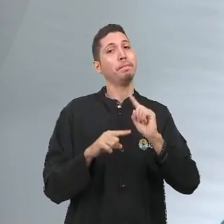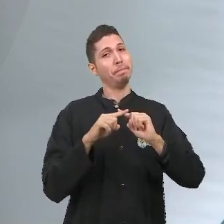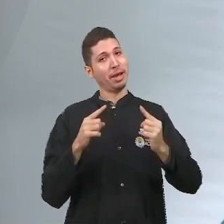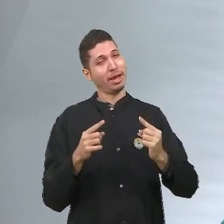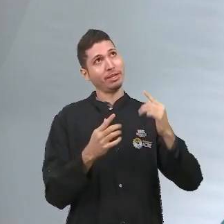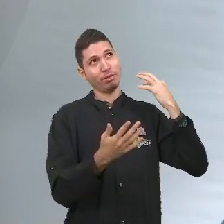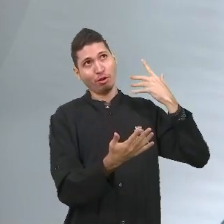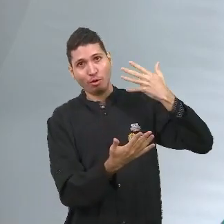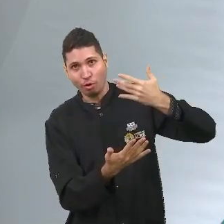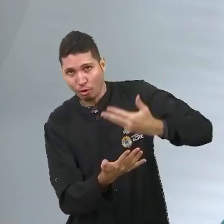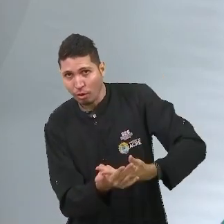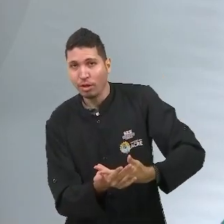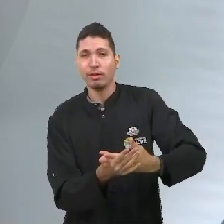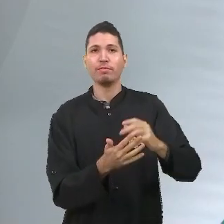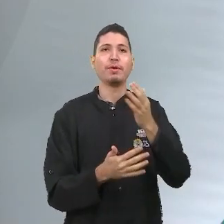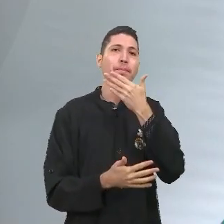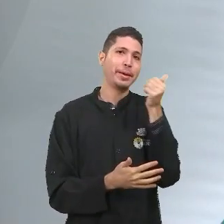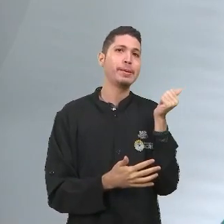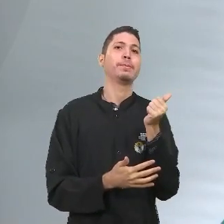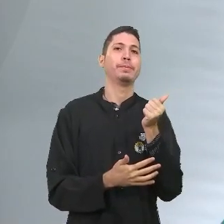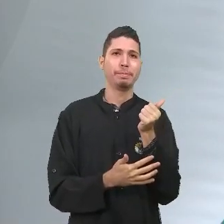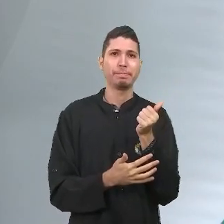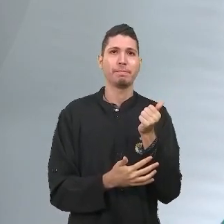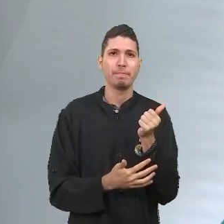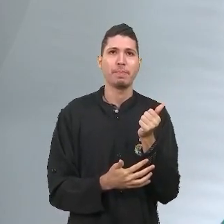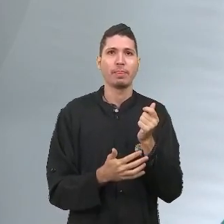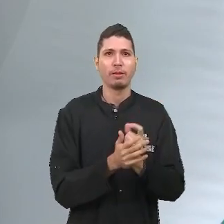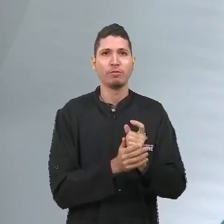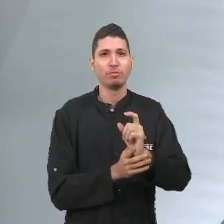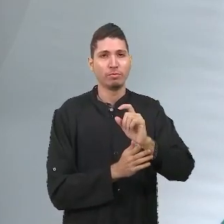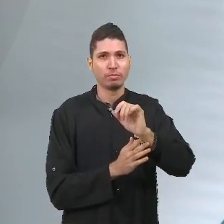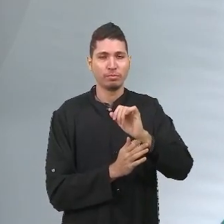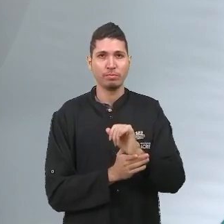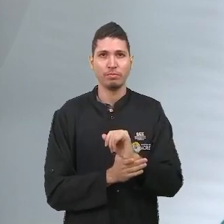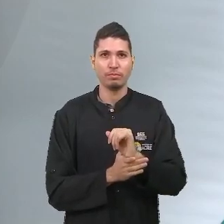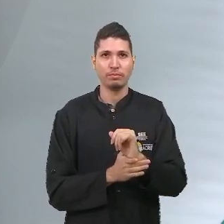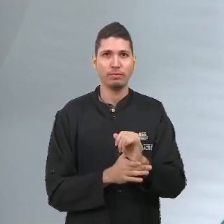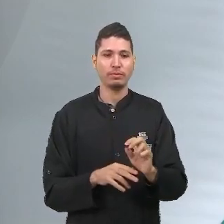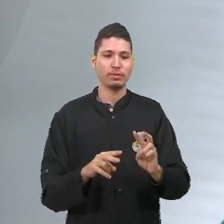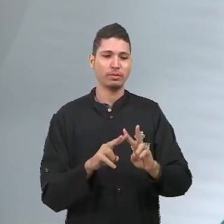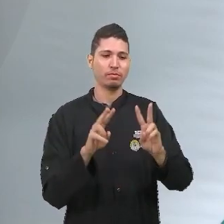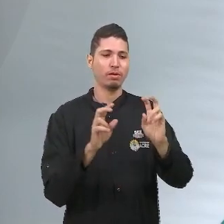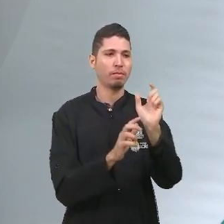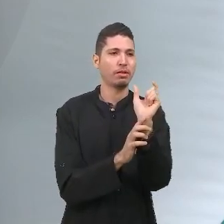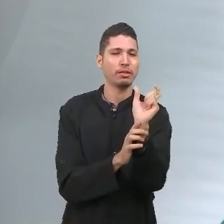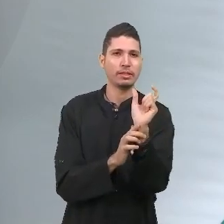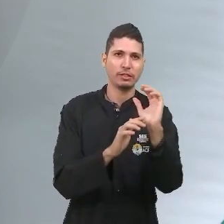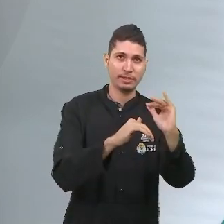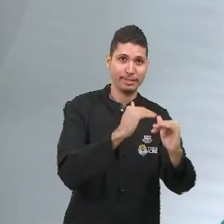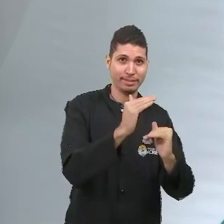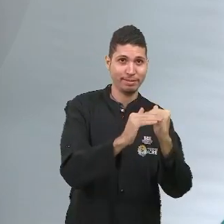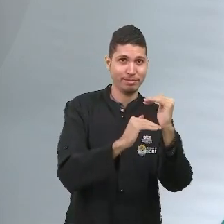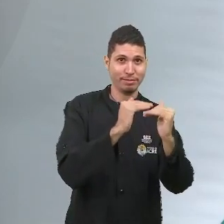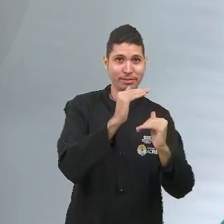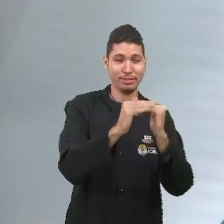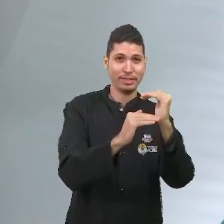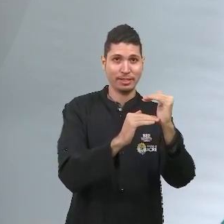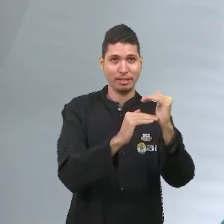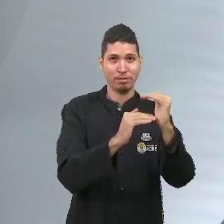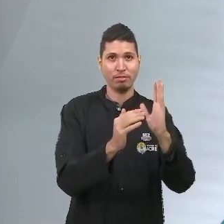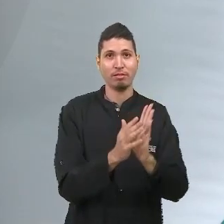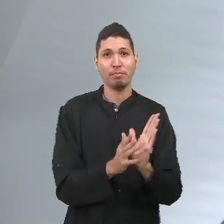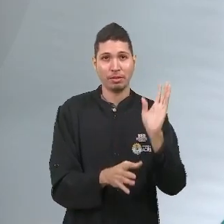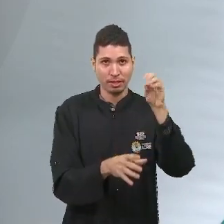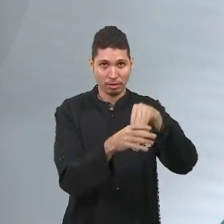melhorado também, tá? Lembrando que quando eu falo de termo de desenvolvimento de um país, não está falando também sobre o seu nível de produção